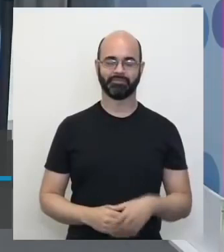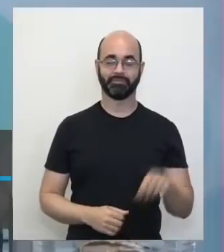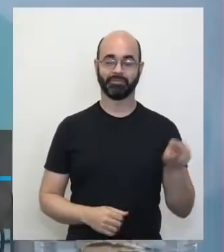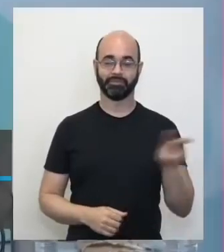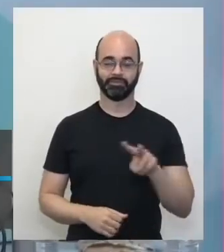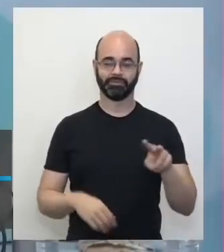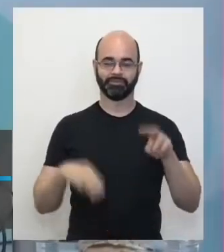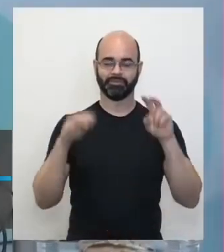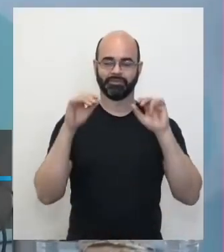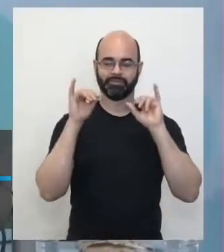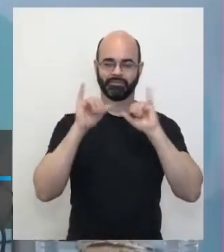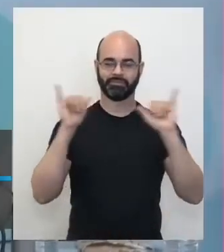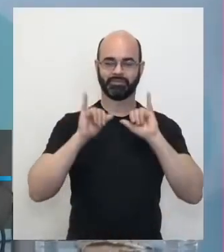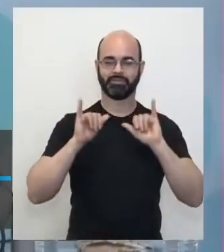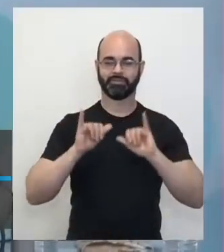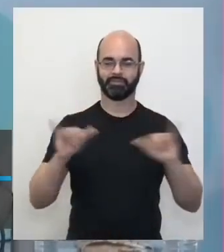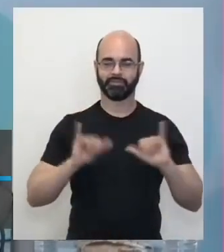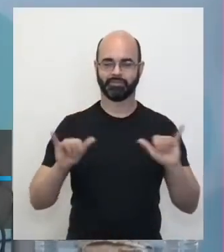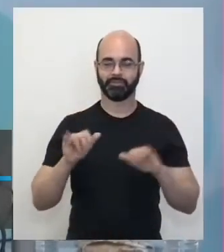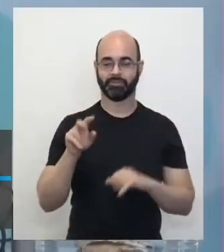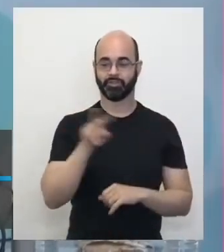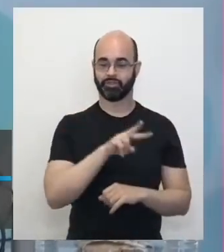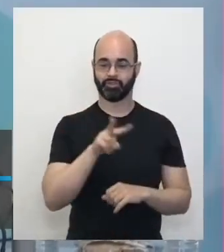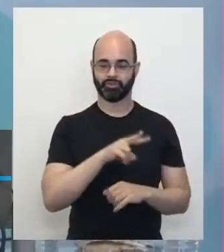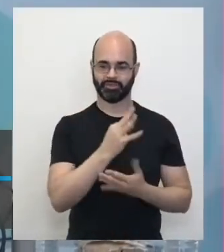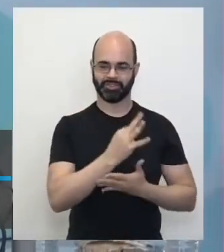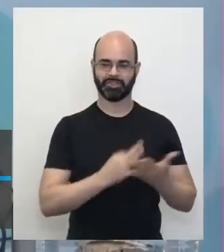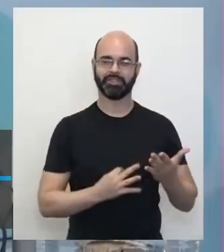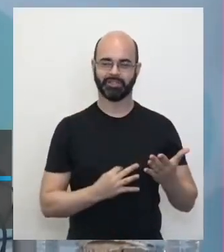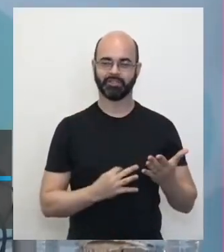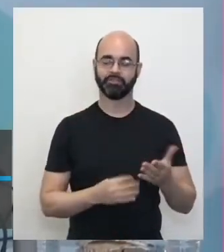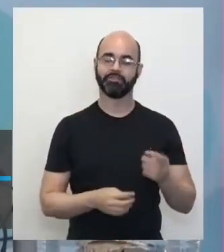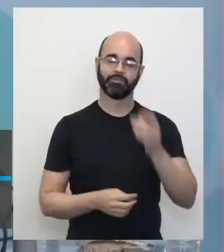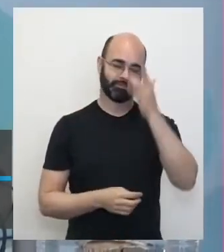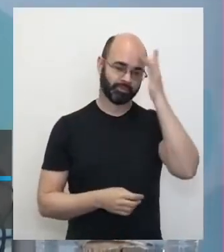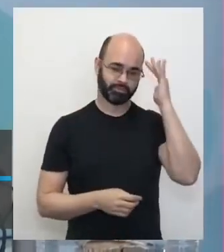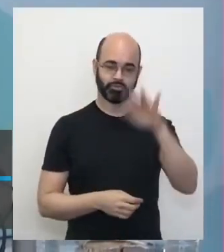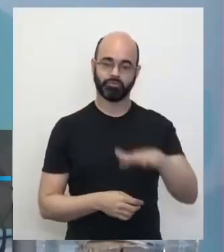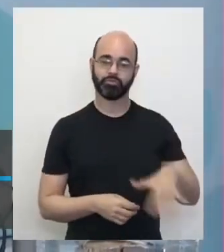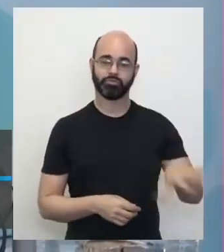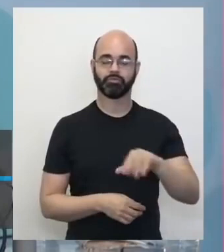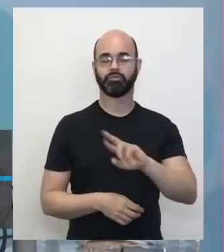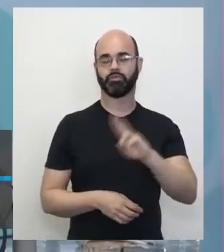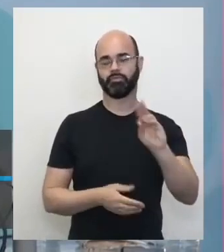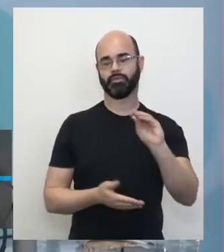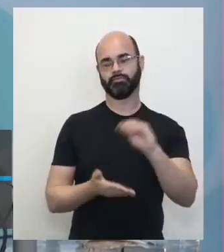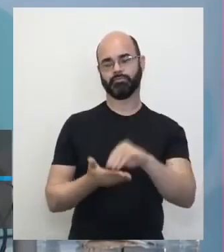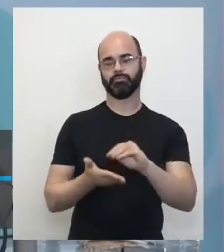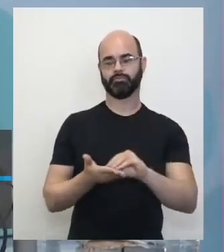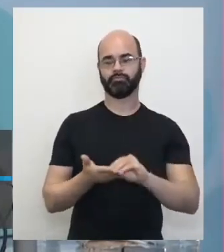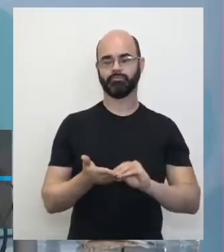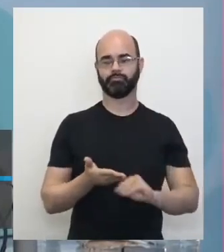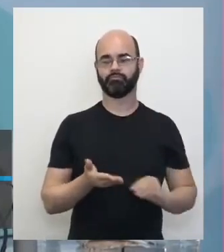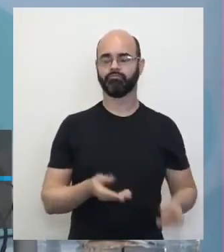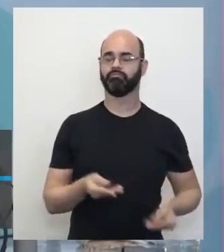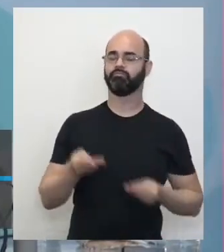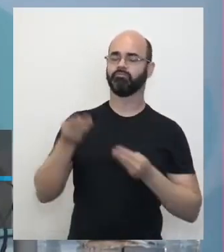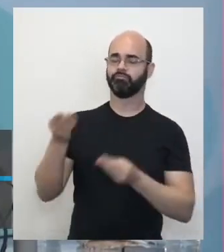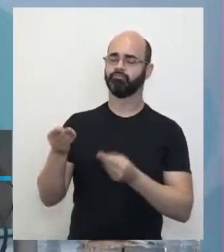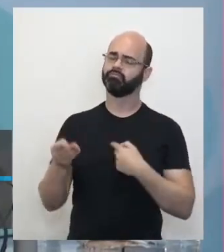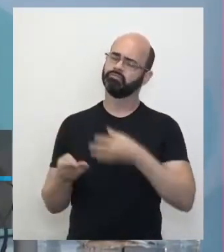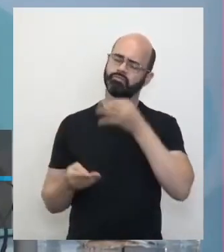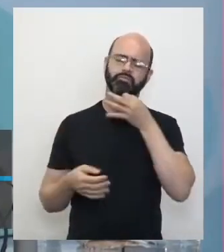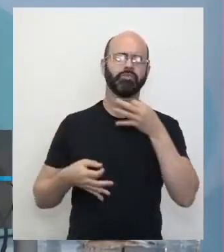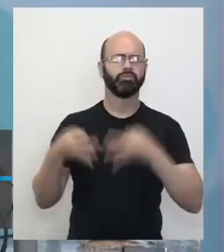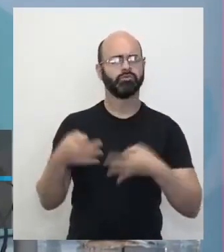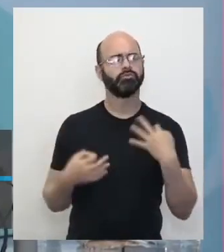manchetes, aí, na verdade, nos dois textos, nós temos que as pessoas envolvidas fizeram abaixo-assinados, para poder ter o que ela pensava ser justo